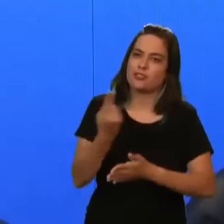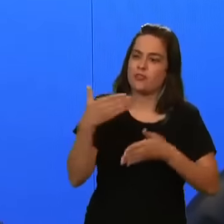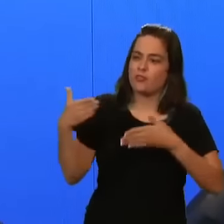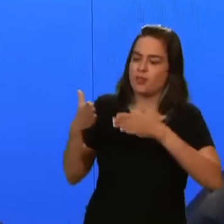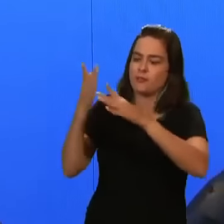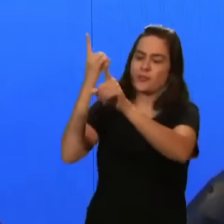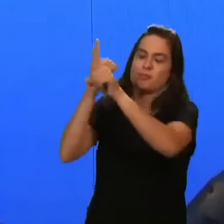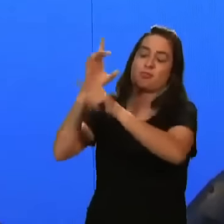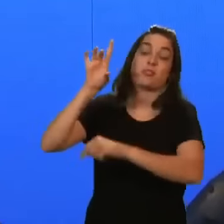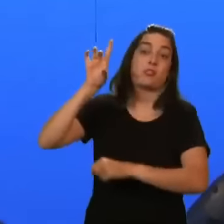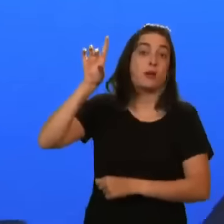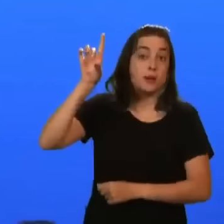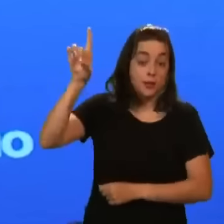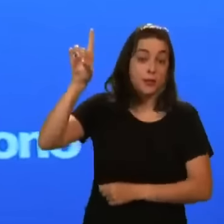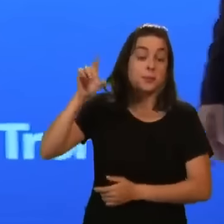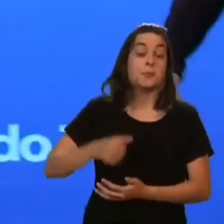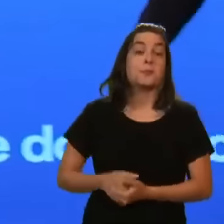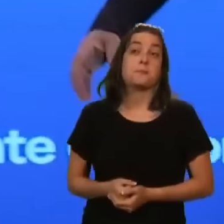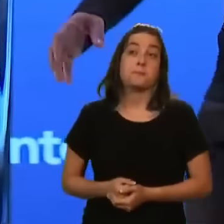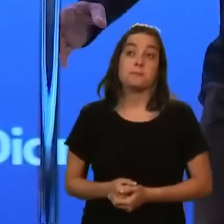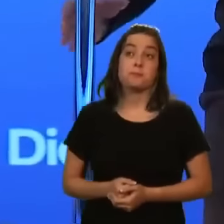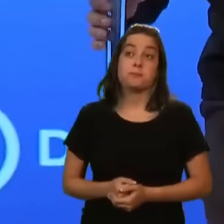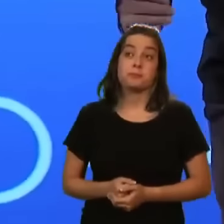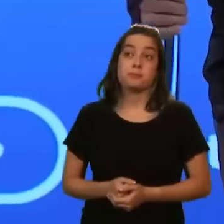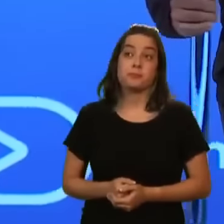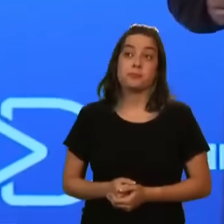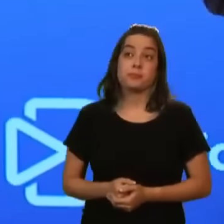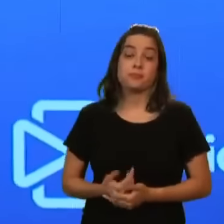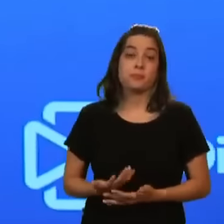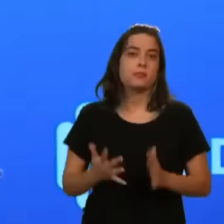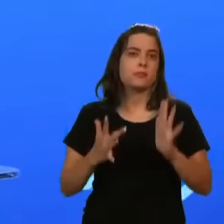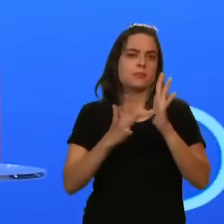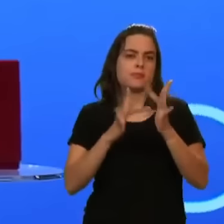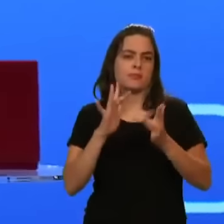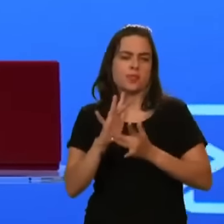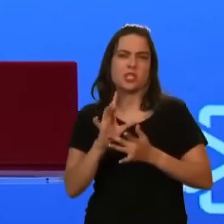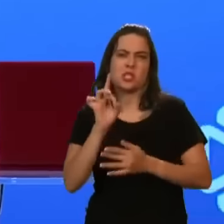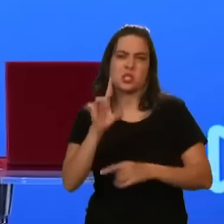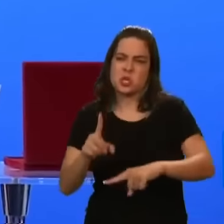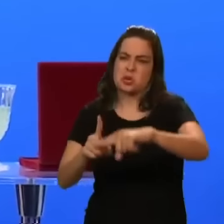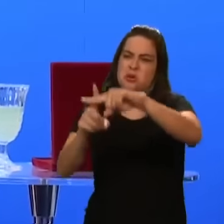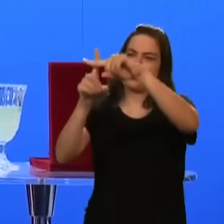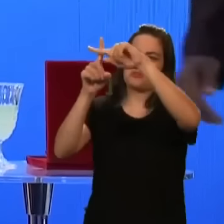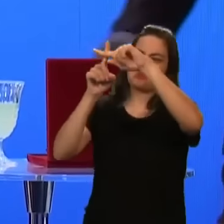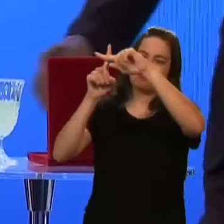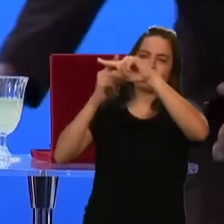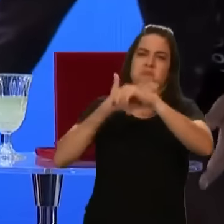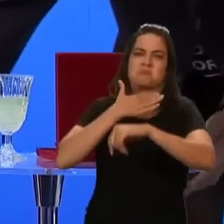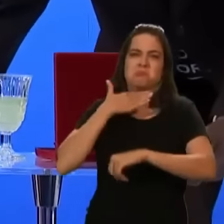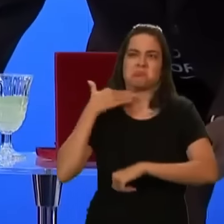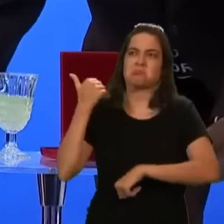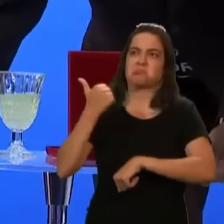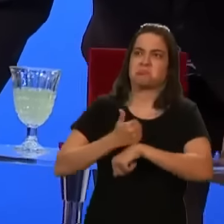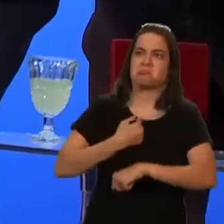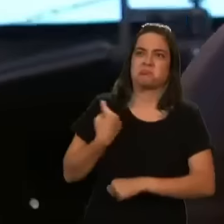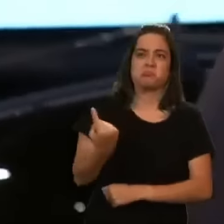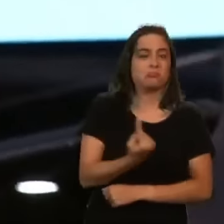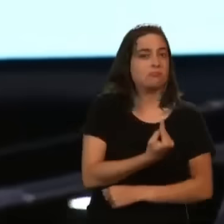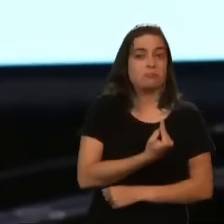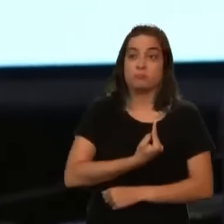Pai, Ele não se identificou com a nossa dor lá na cruz simplesmente.